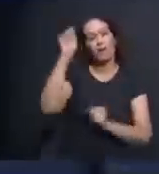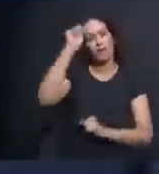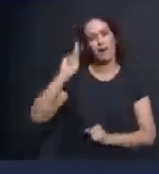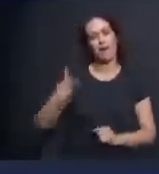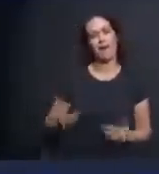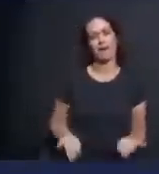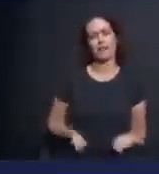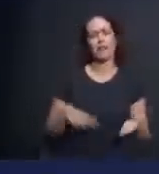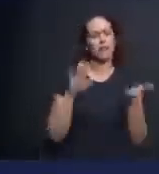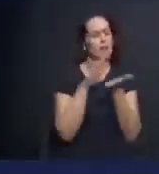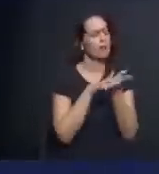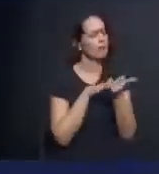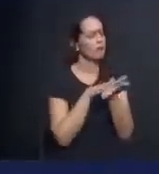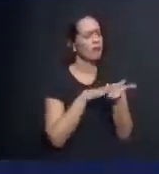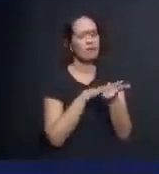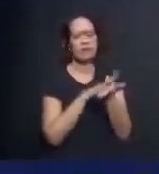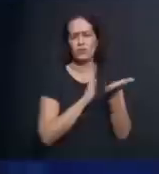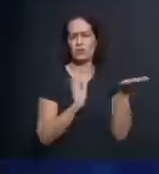Não é nada disso.